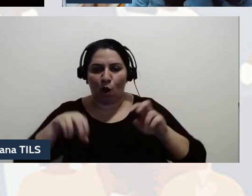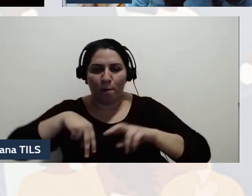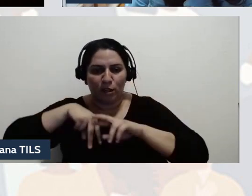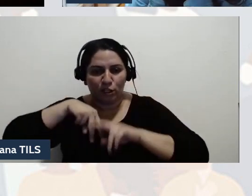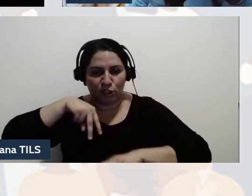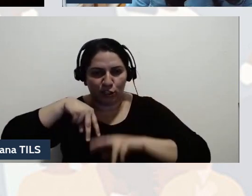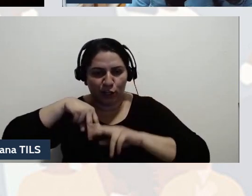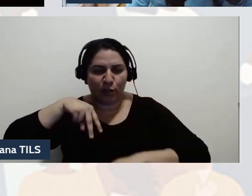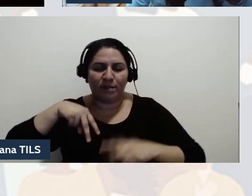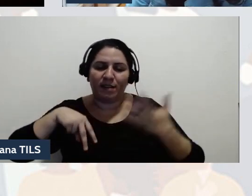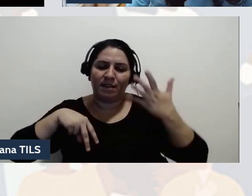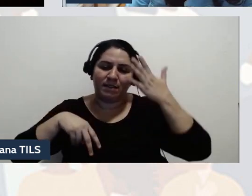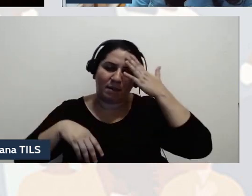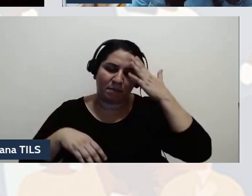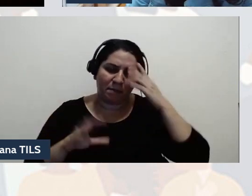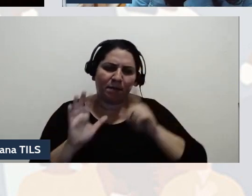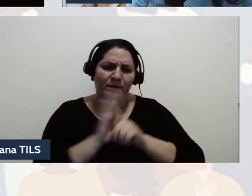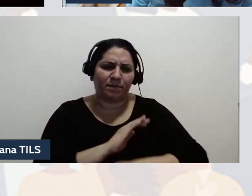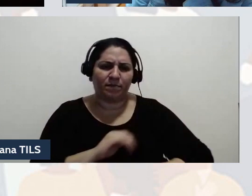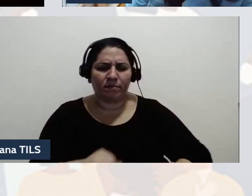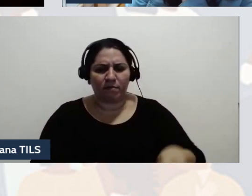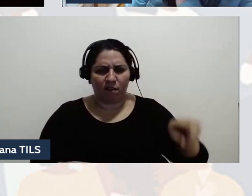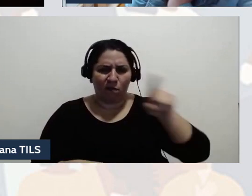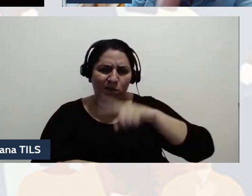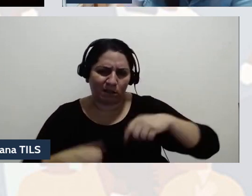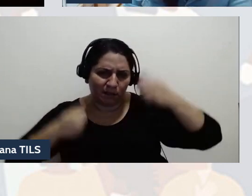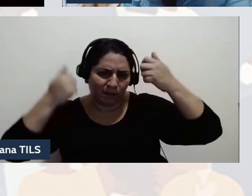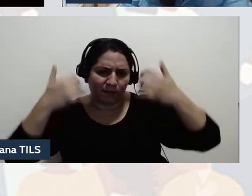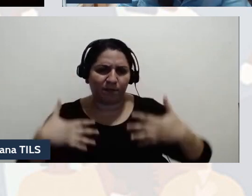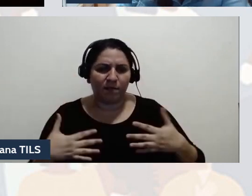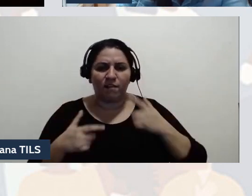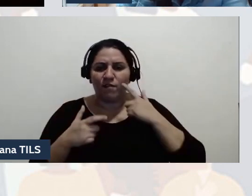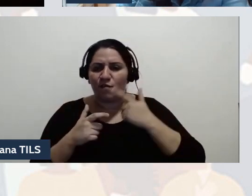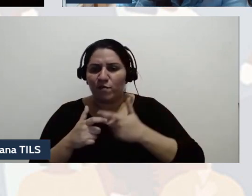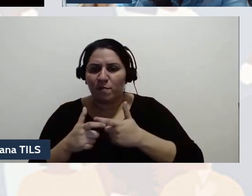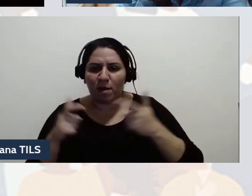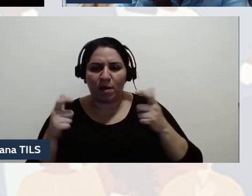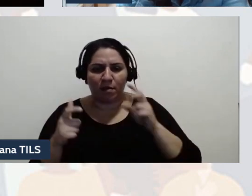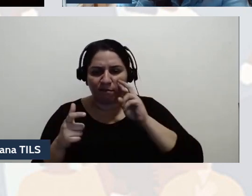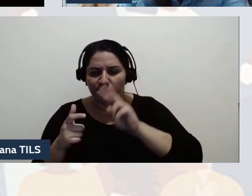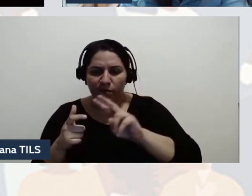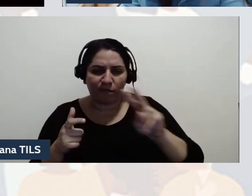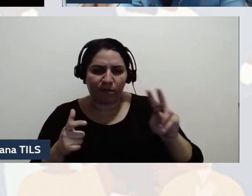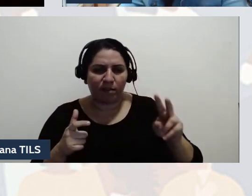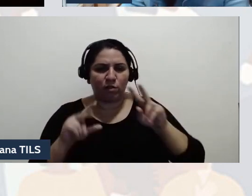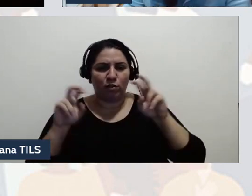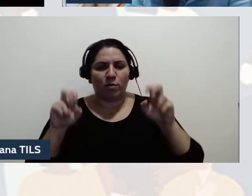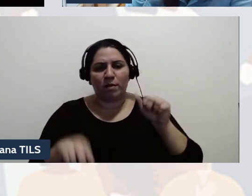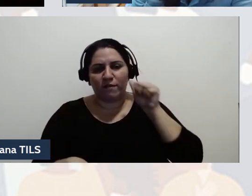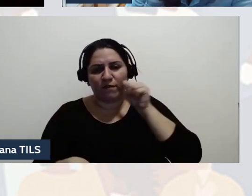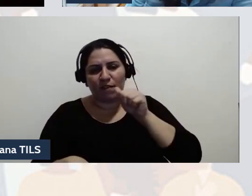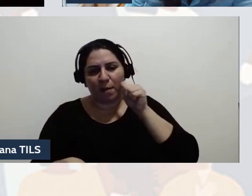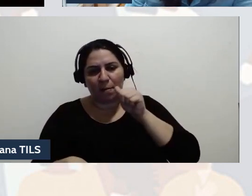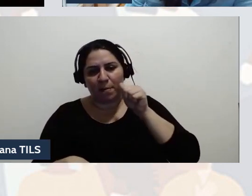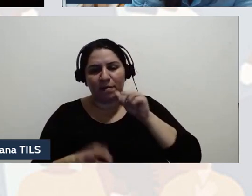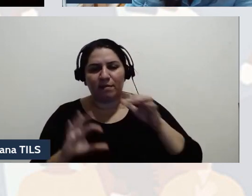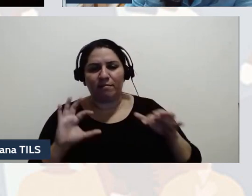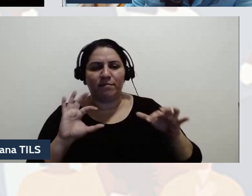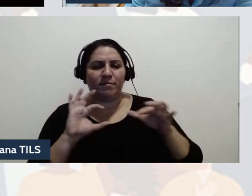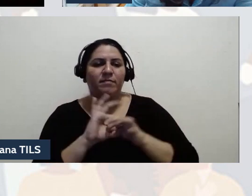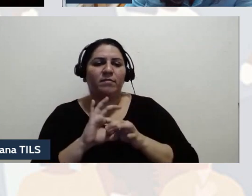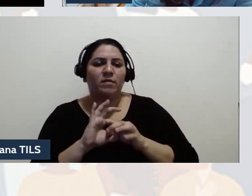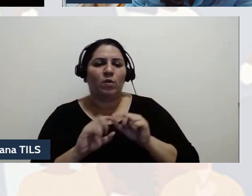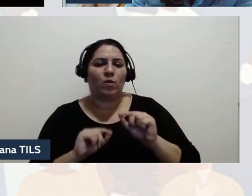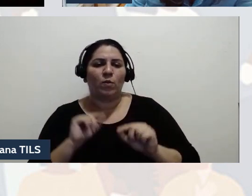querendo saber, professoras, pelas falas de vocês, as performances de feminilidade continuam atreladas